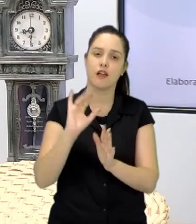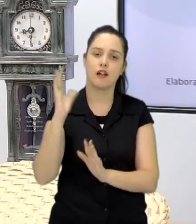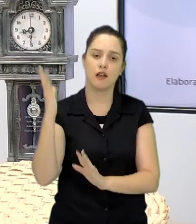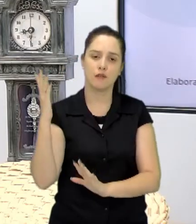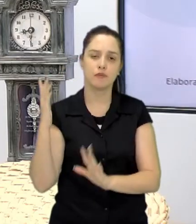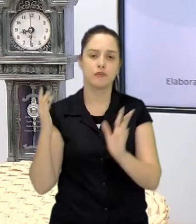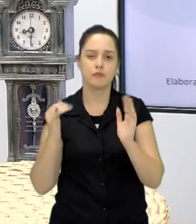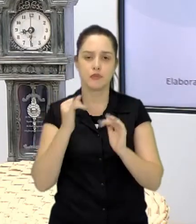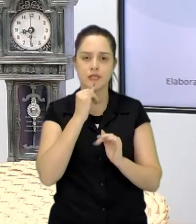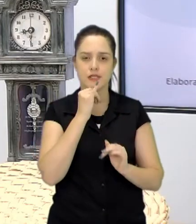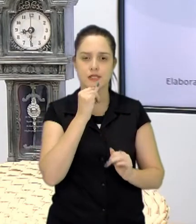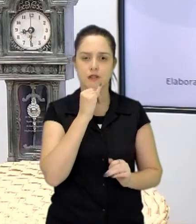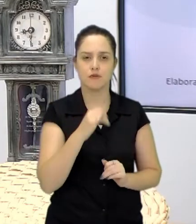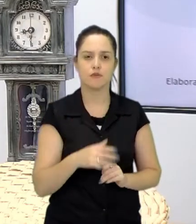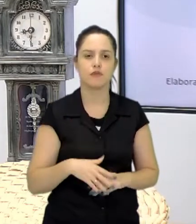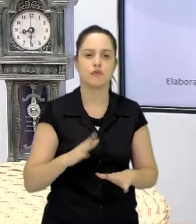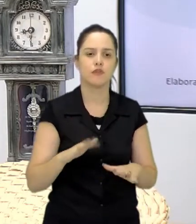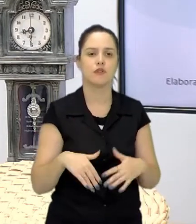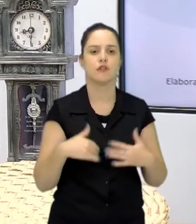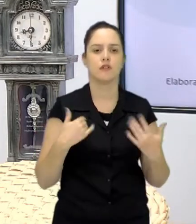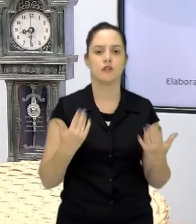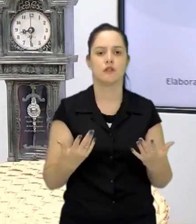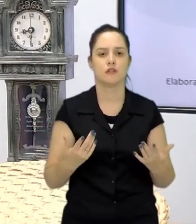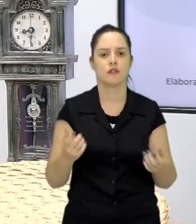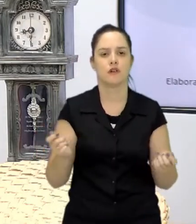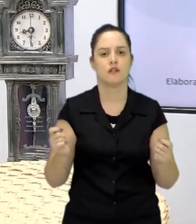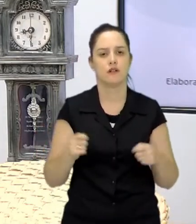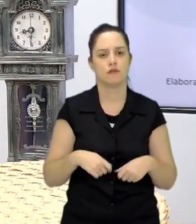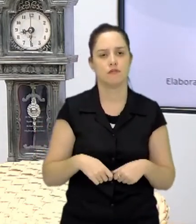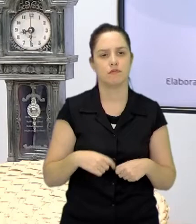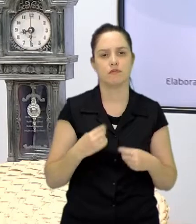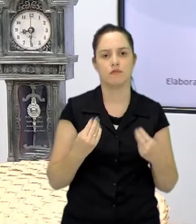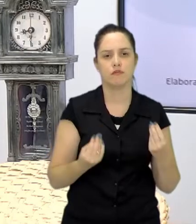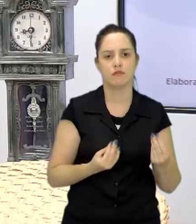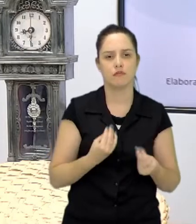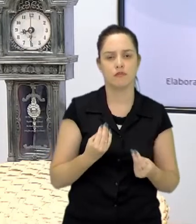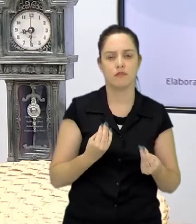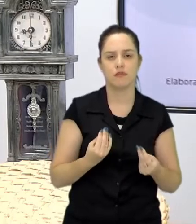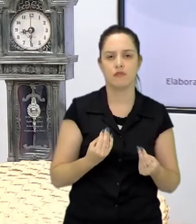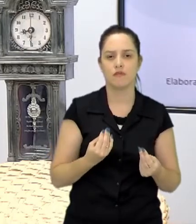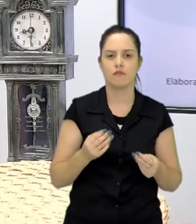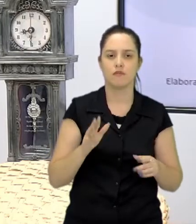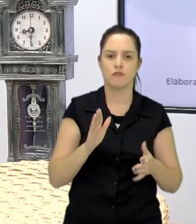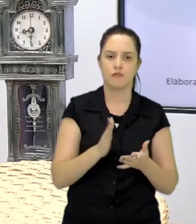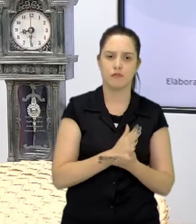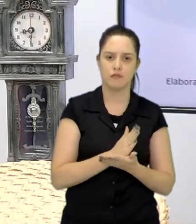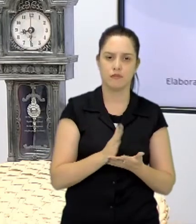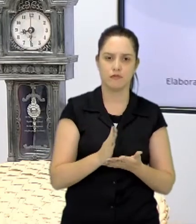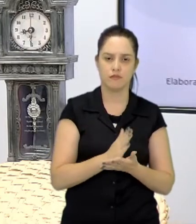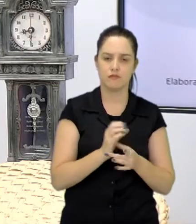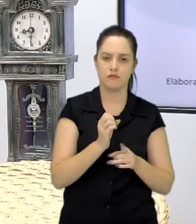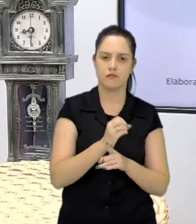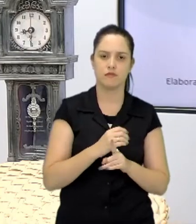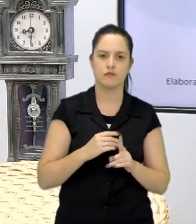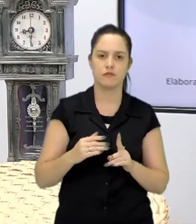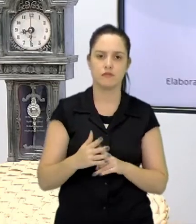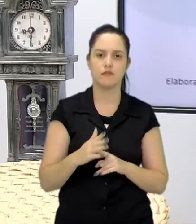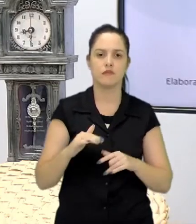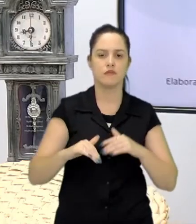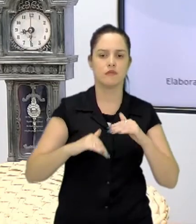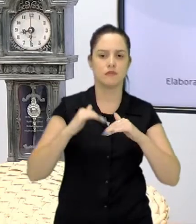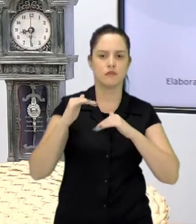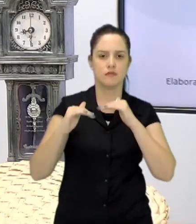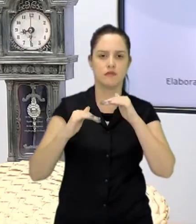exemplo, quando eu digo assim, eu sou uma mulher negra de pele clara, é porque o meu grupo social, o grupo social que eu